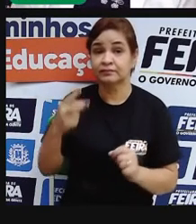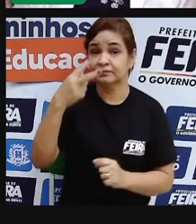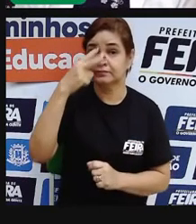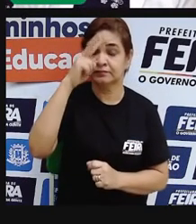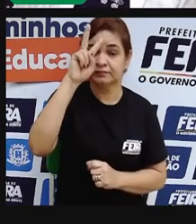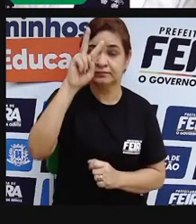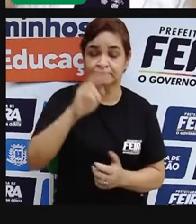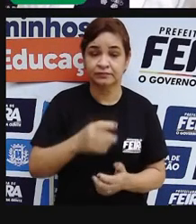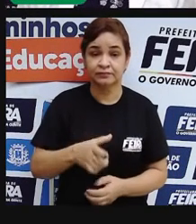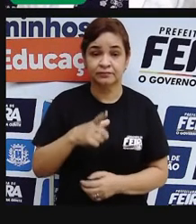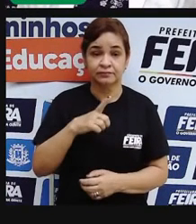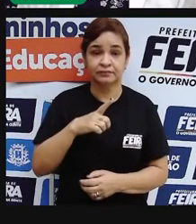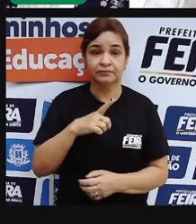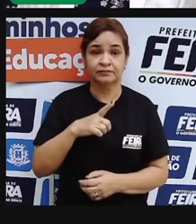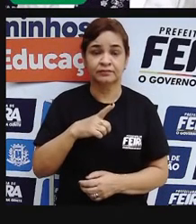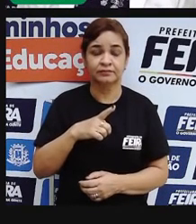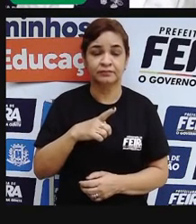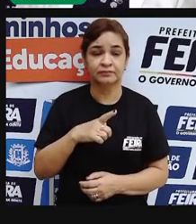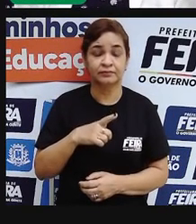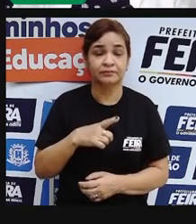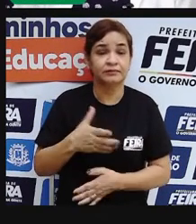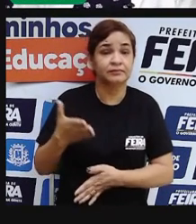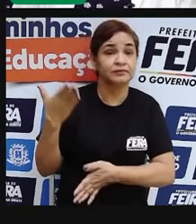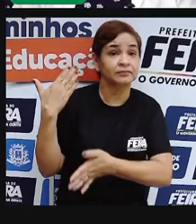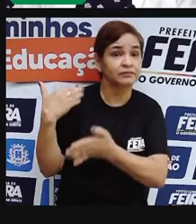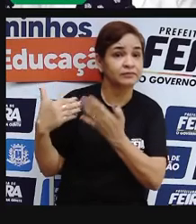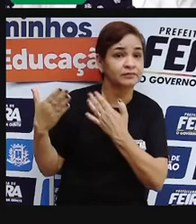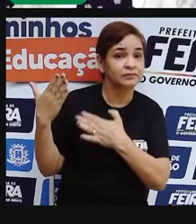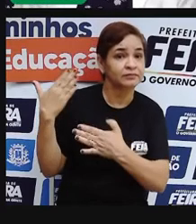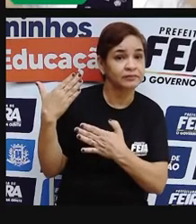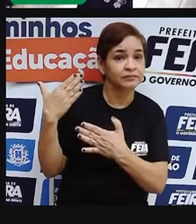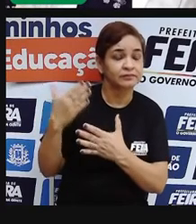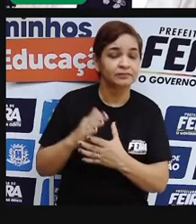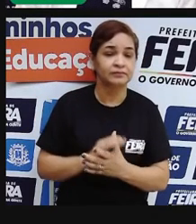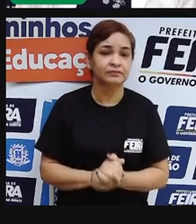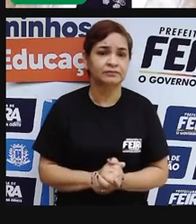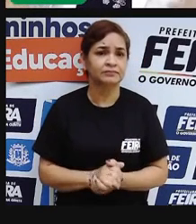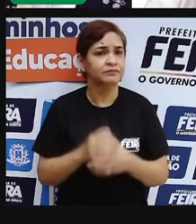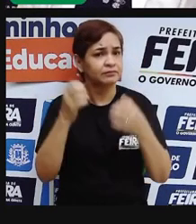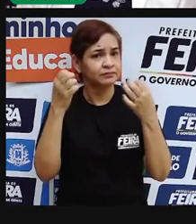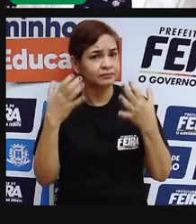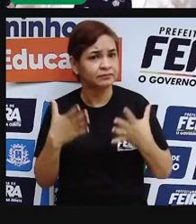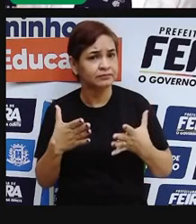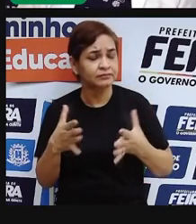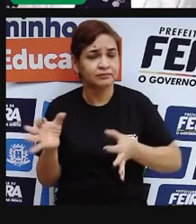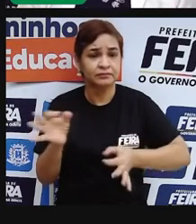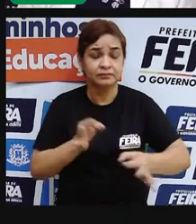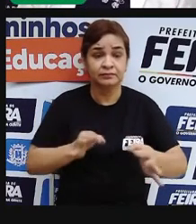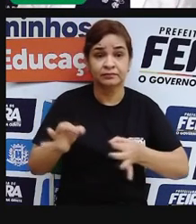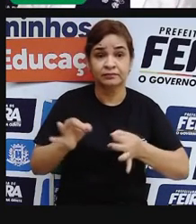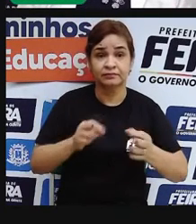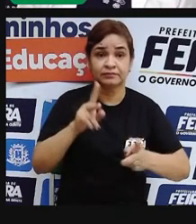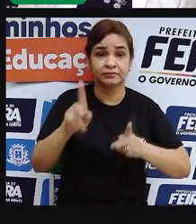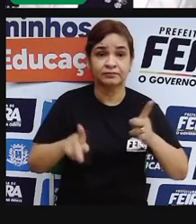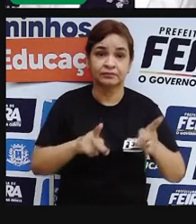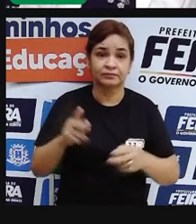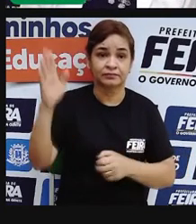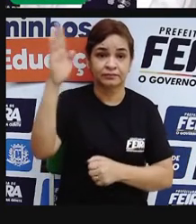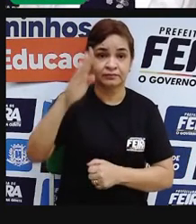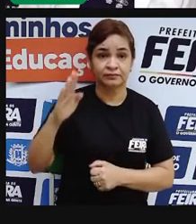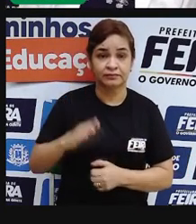história que existe por trás de nós ir explica a formação do povo brasileiro